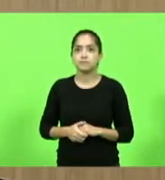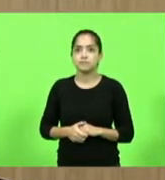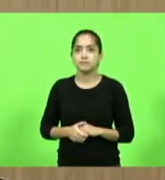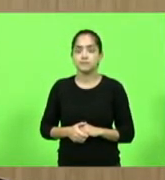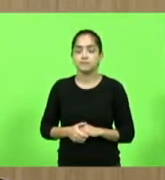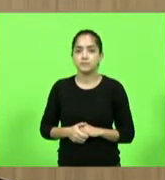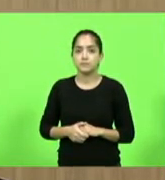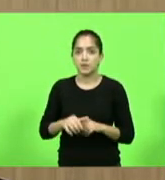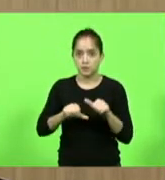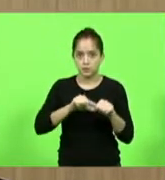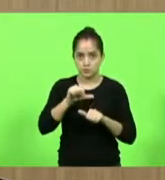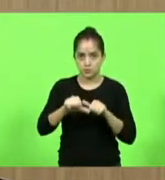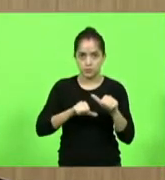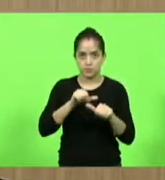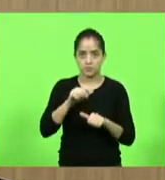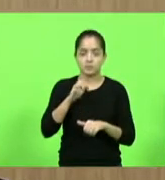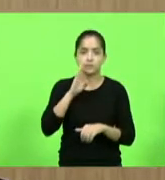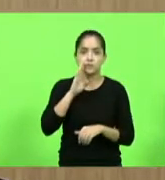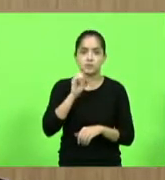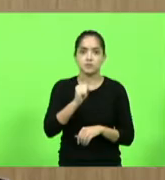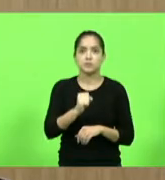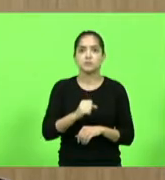Trocou com o deputado Bruno Souza.